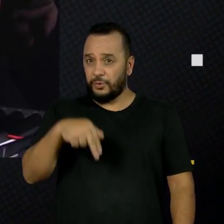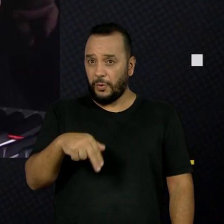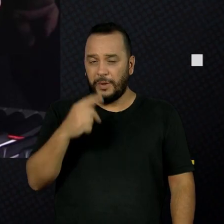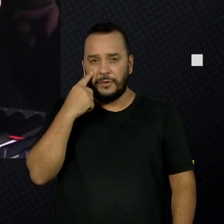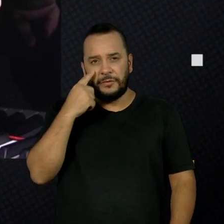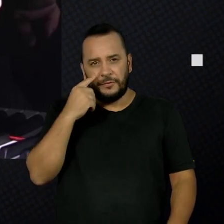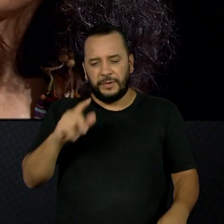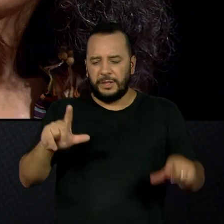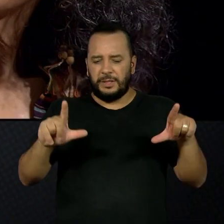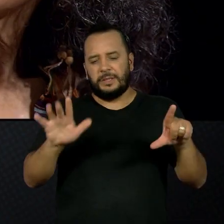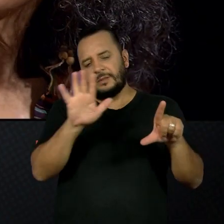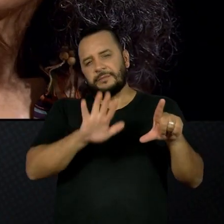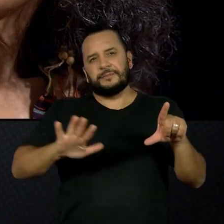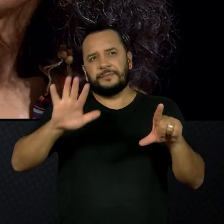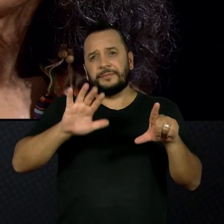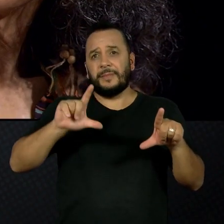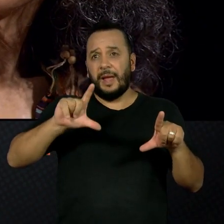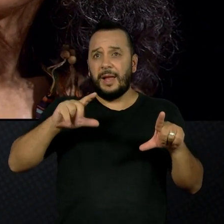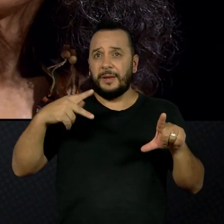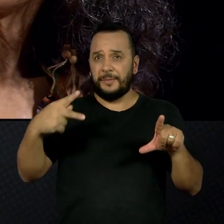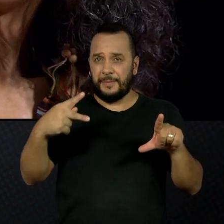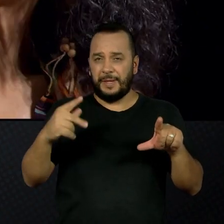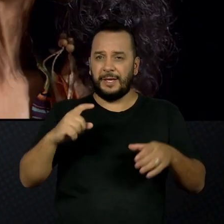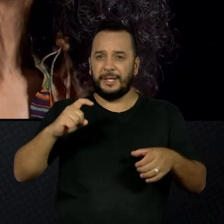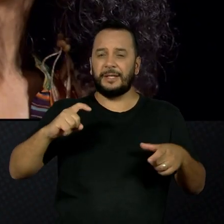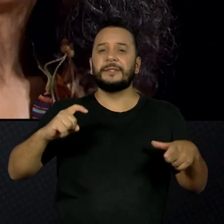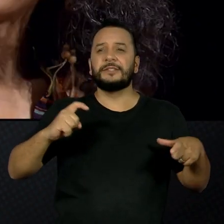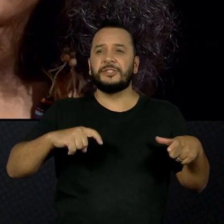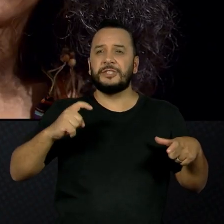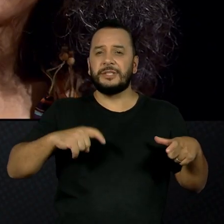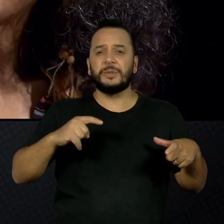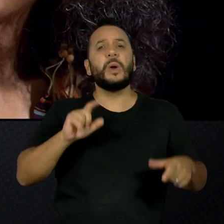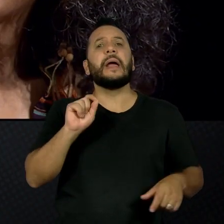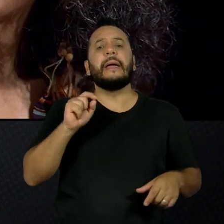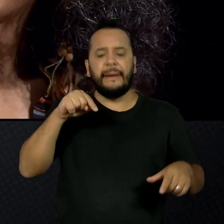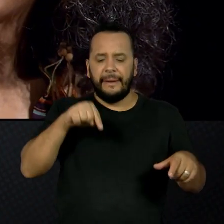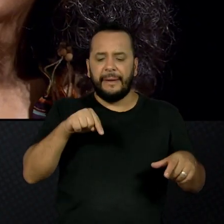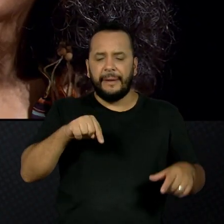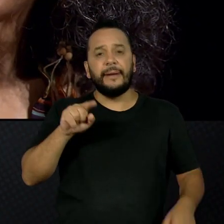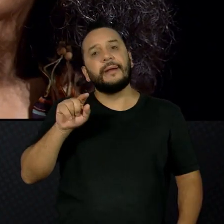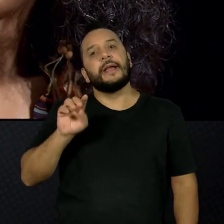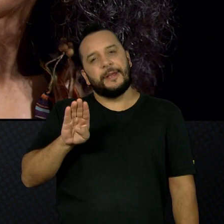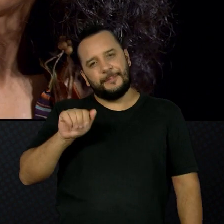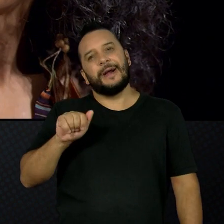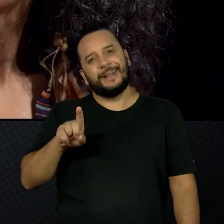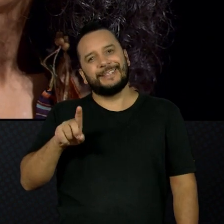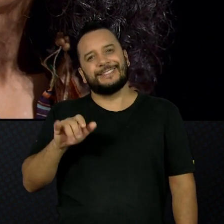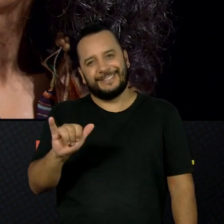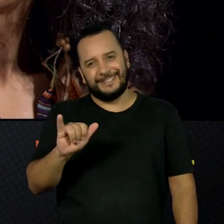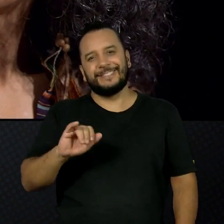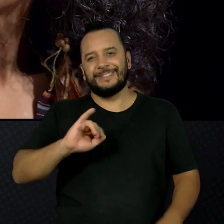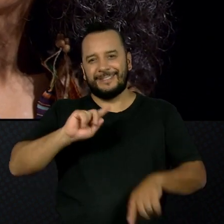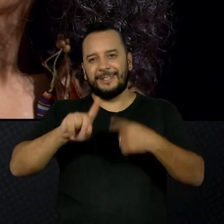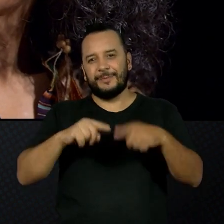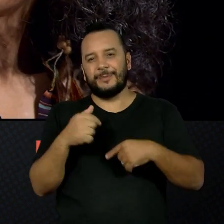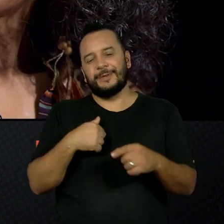e era um LP, um vinil. Quem é esse disco? Era Badi Assad. E aí depois eu a